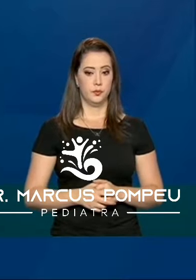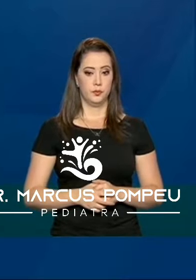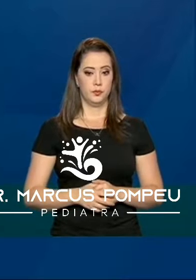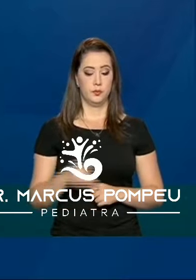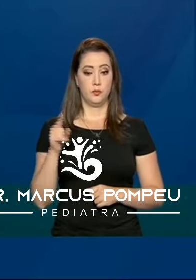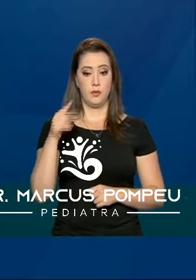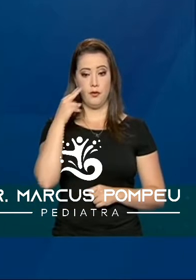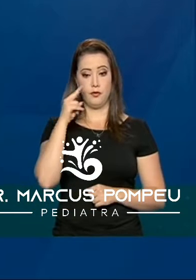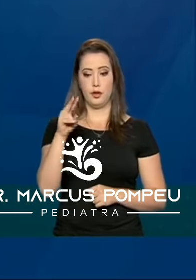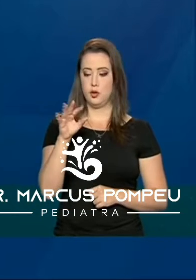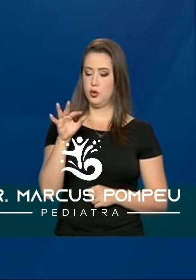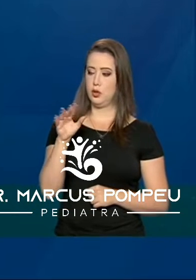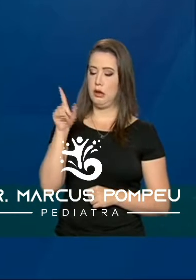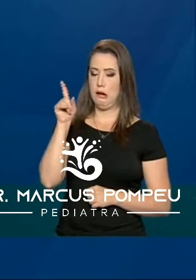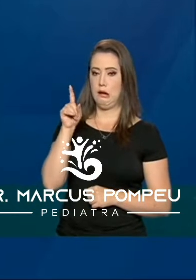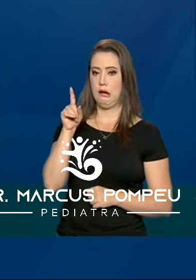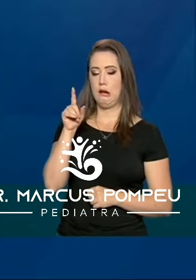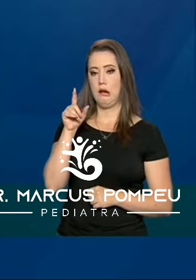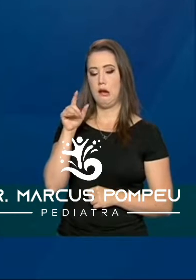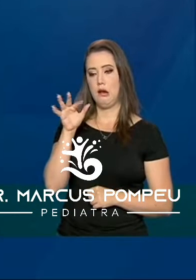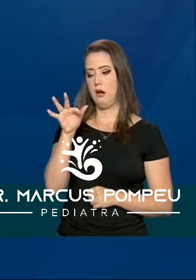Flórida, olha os números, vamos acompanhar.